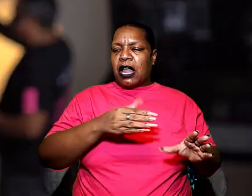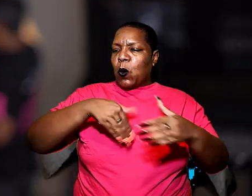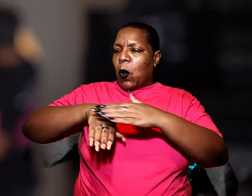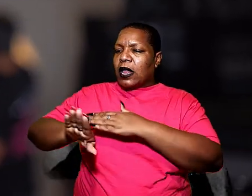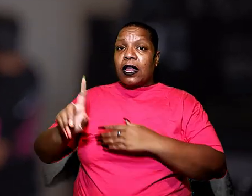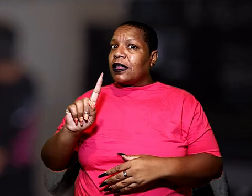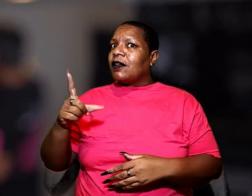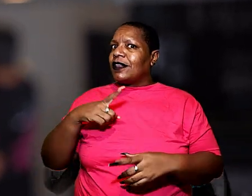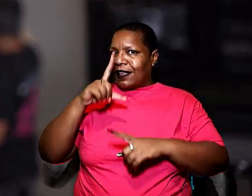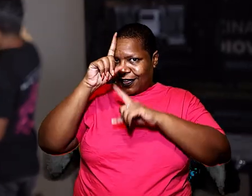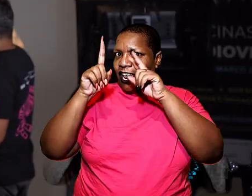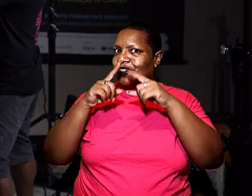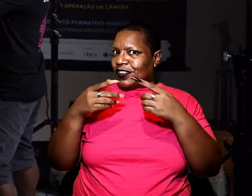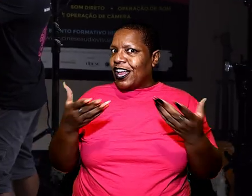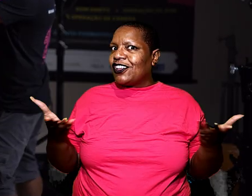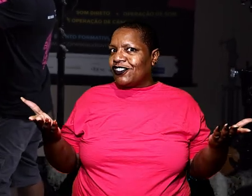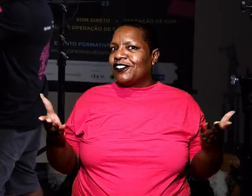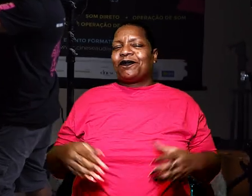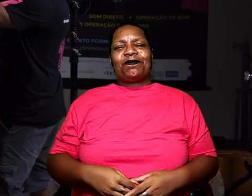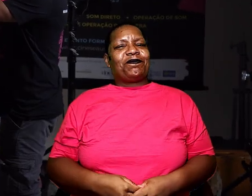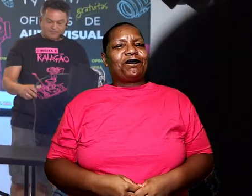montar e desmontar e tudo mais, tem a parte criativa.